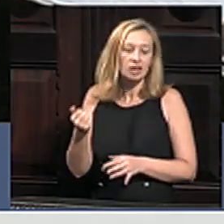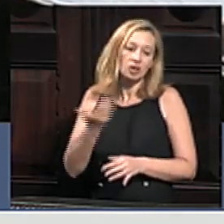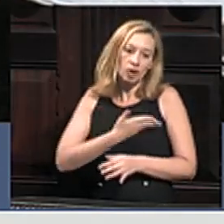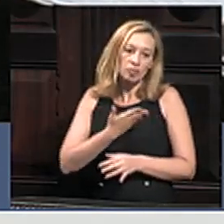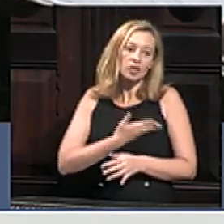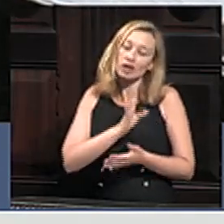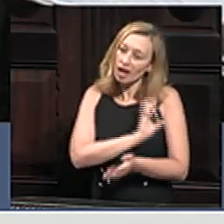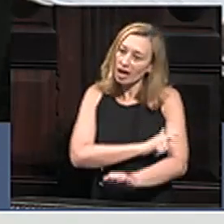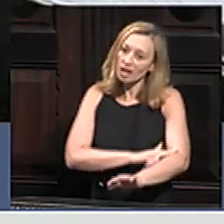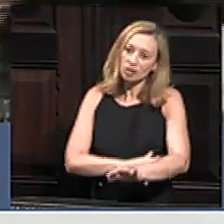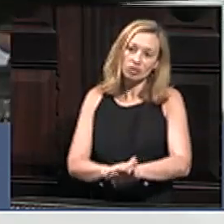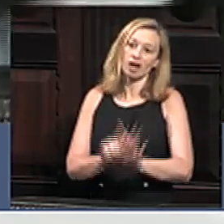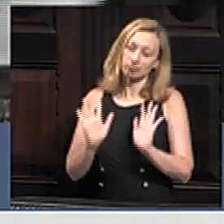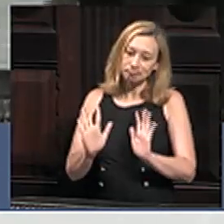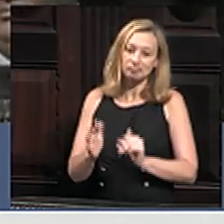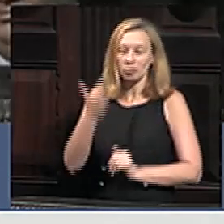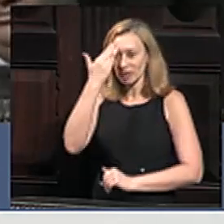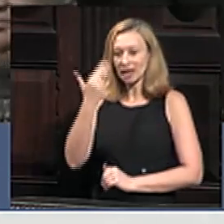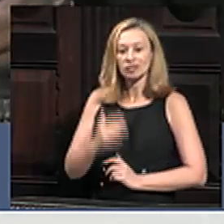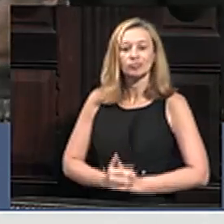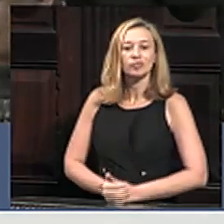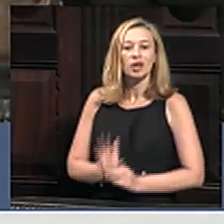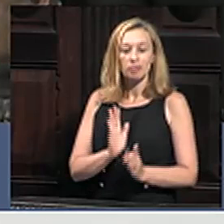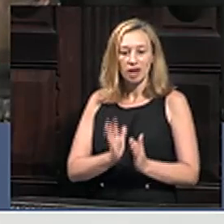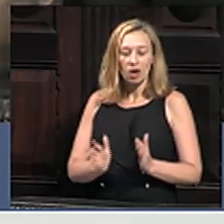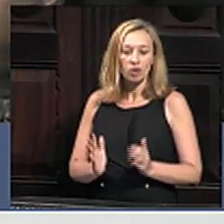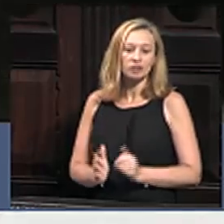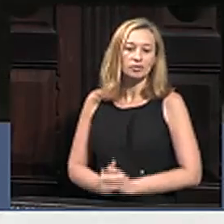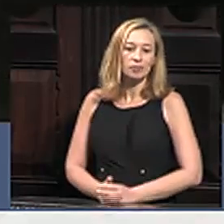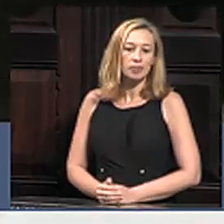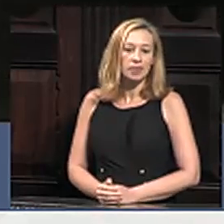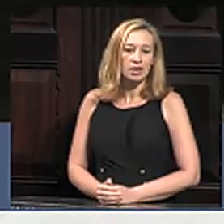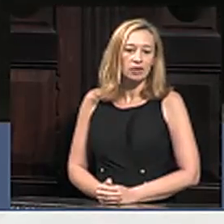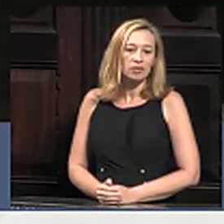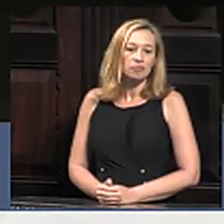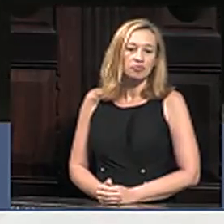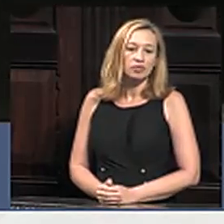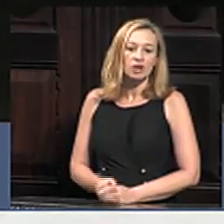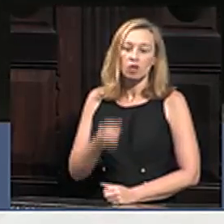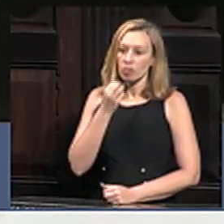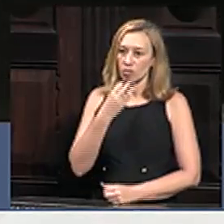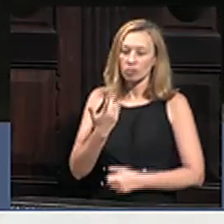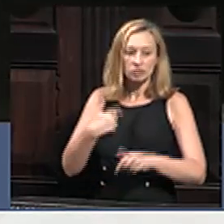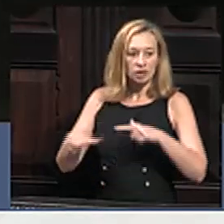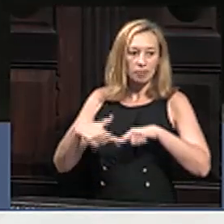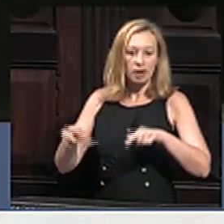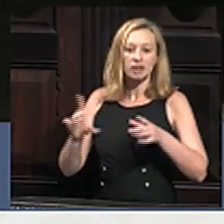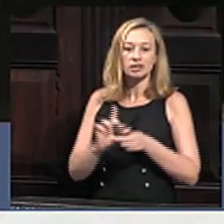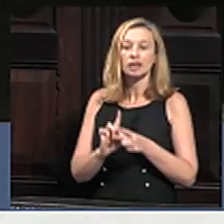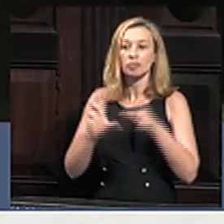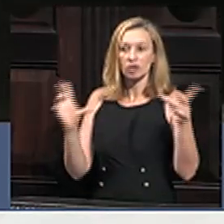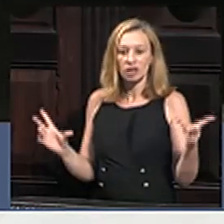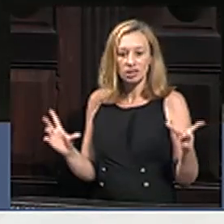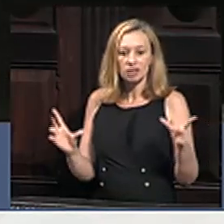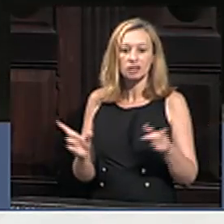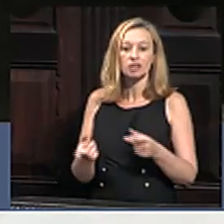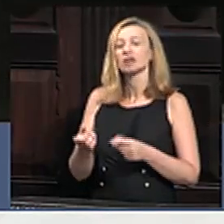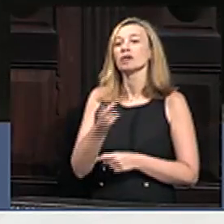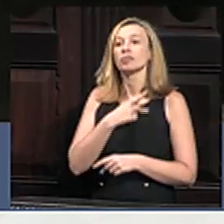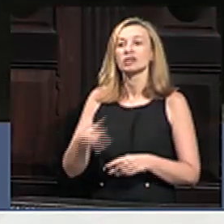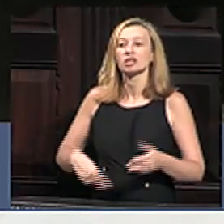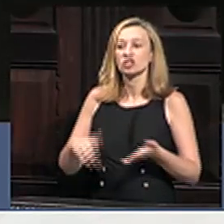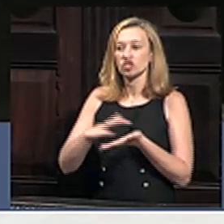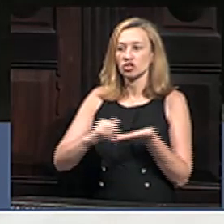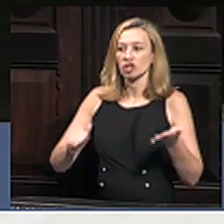Obrigado, Presidente, obrigado. pela ordem. Pela ordem, deputado Marcelo Freixo. Dizer que é um bom exercício de democracia, mesmo sendo ofício do presidente retirar de